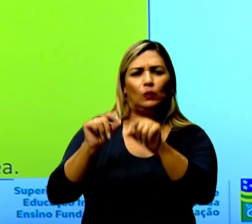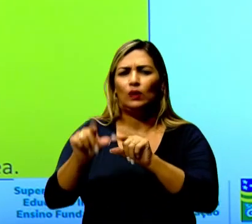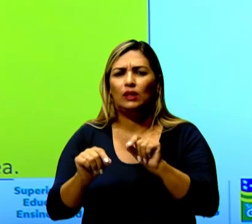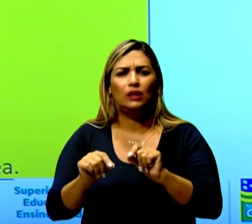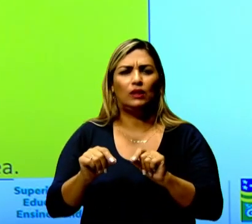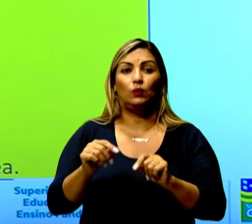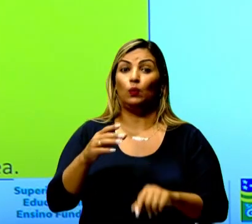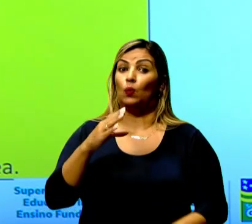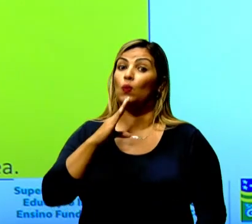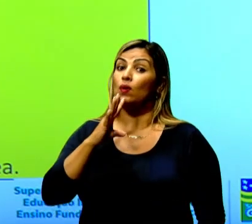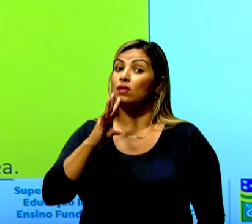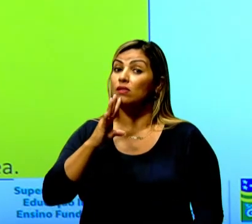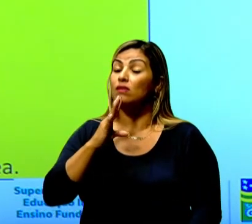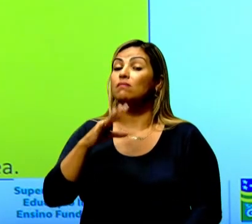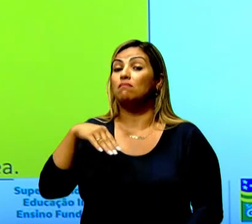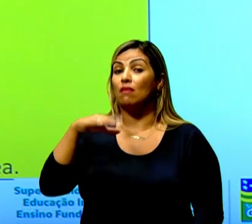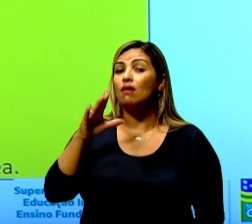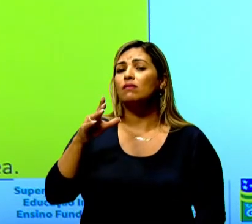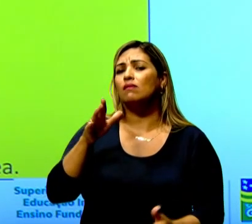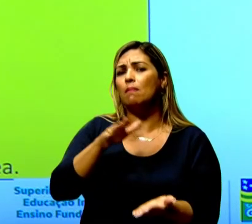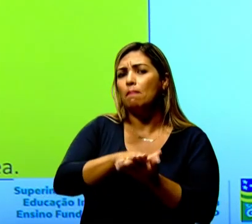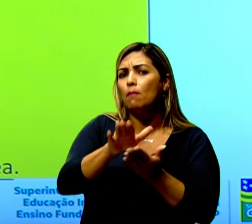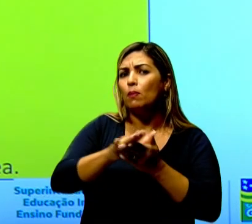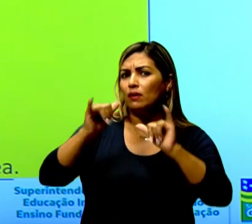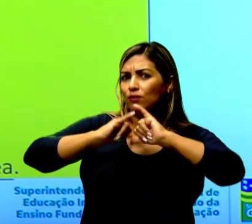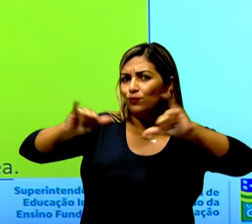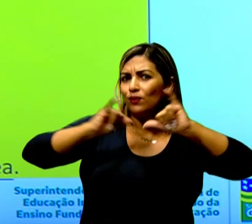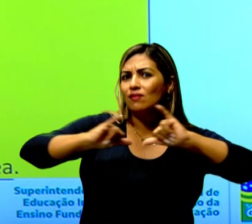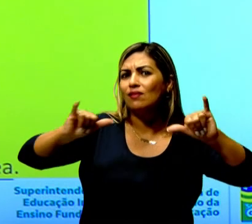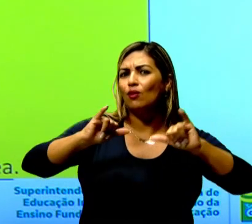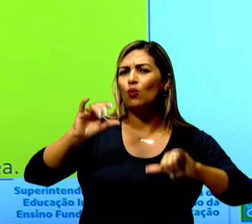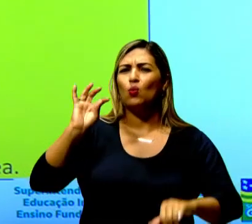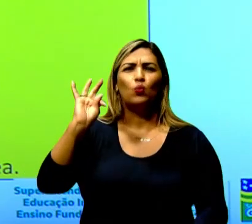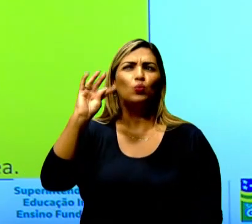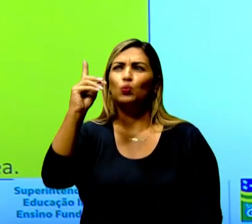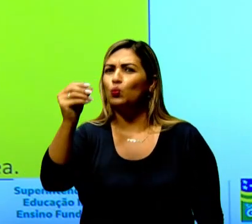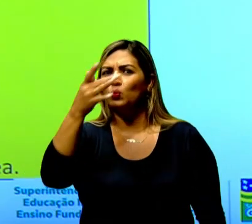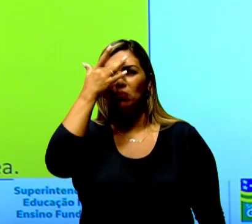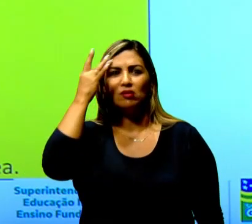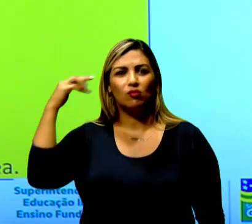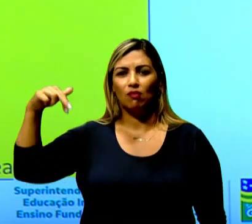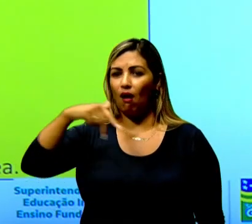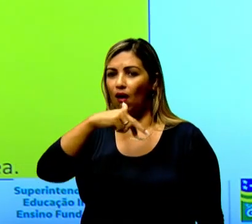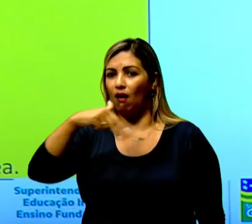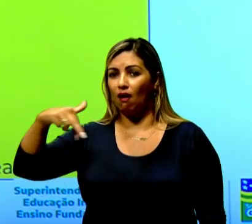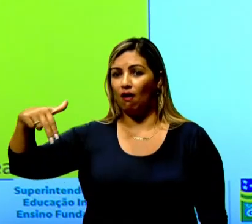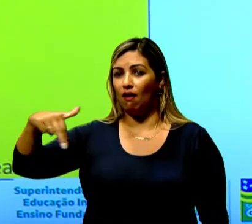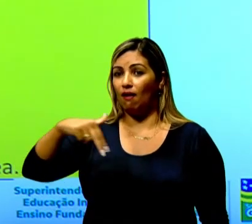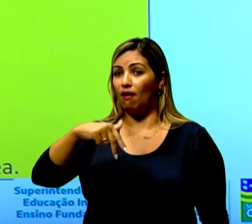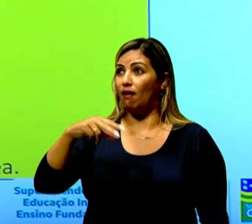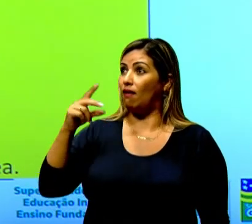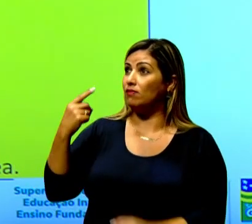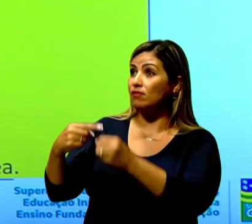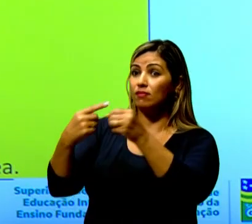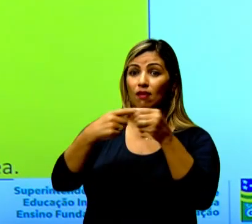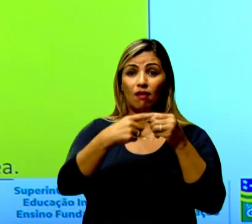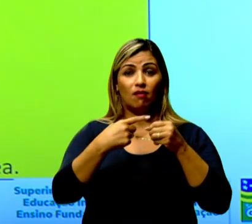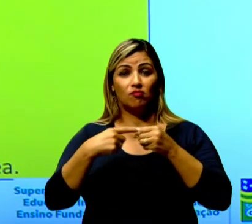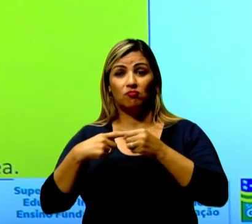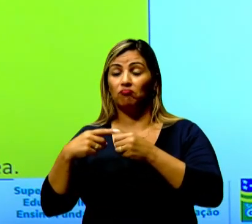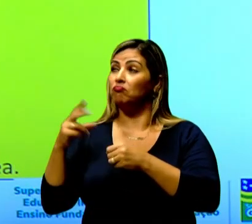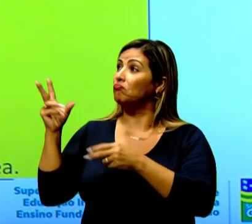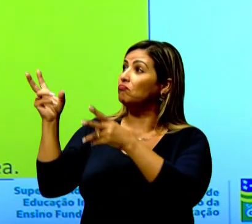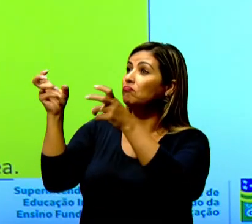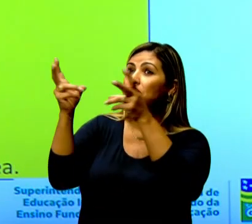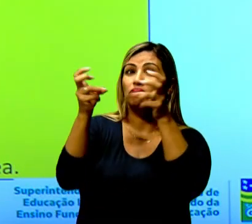escolhido conhecido como a mais pública das mídias atingir todas as pessoas que andam pela cidade sem distinção